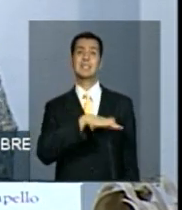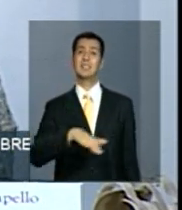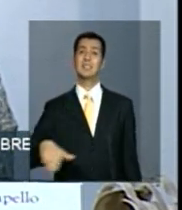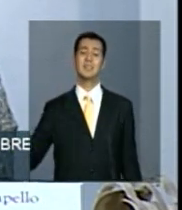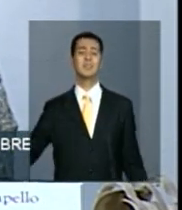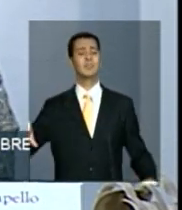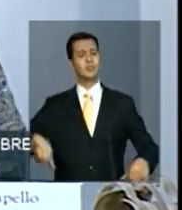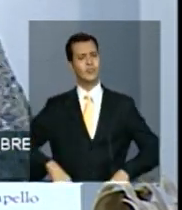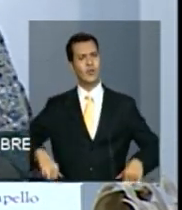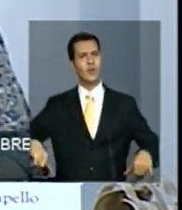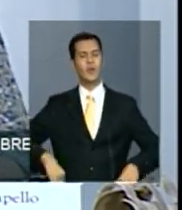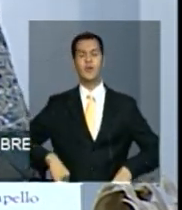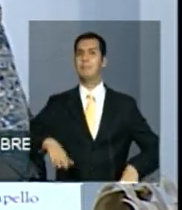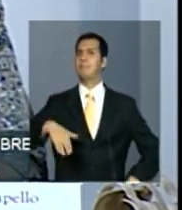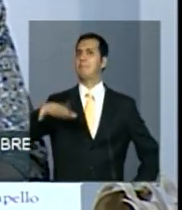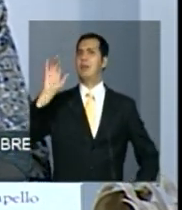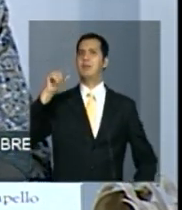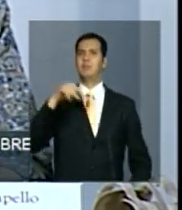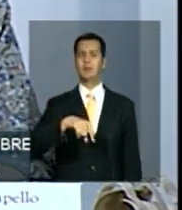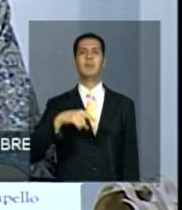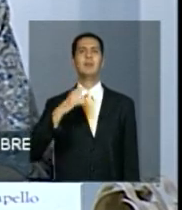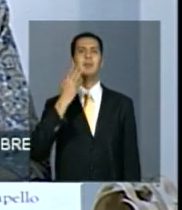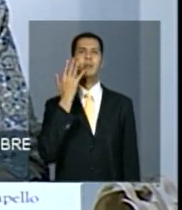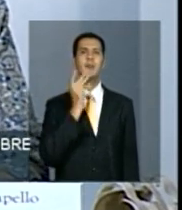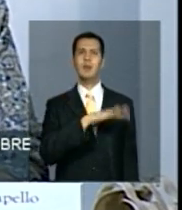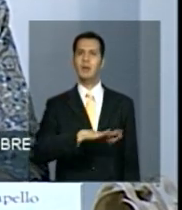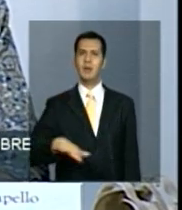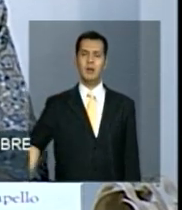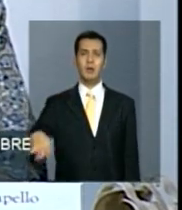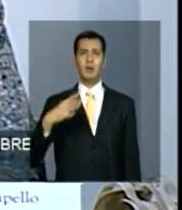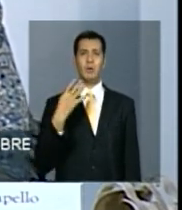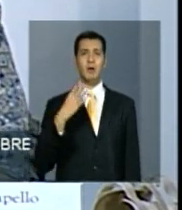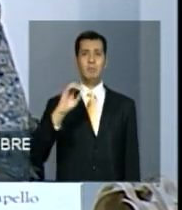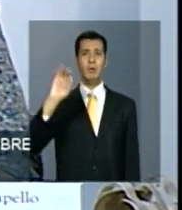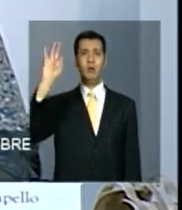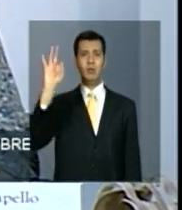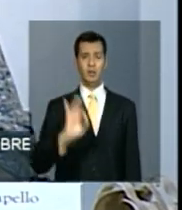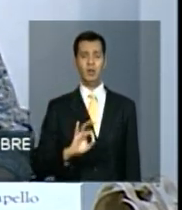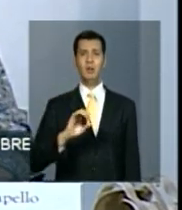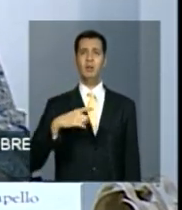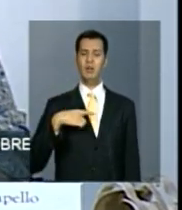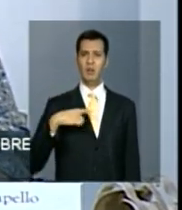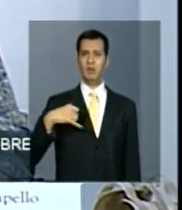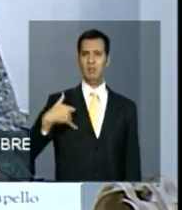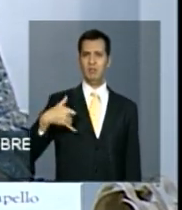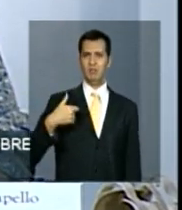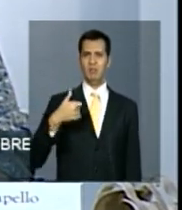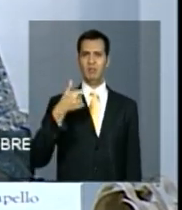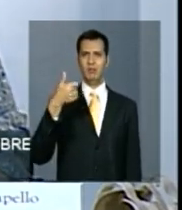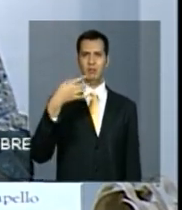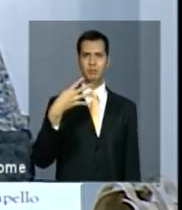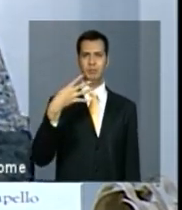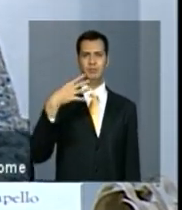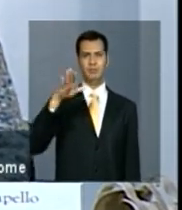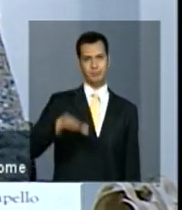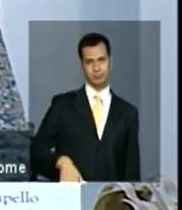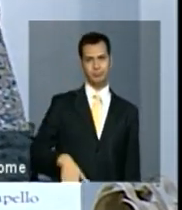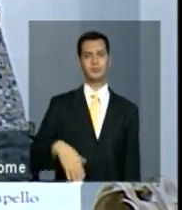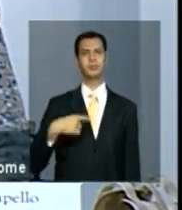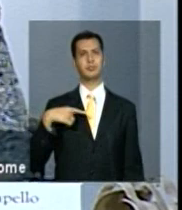situação de extrema pobreza 40% dos extremamente pobres T menos de 14 anos de idade